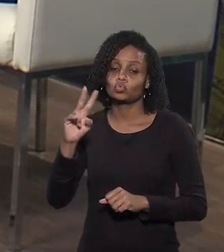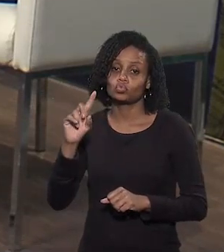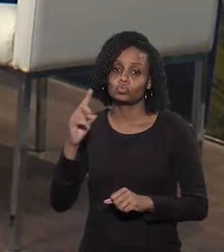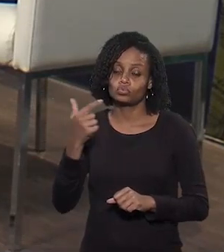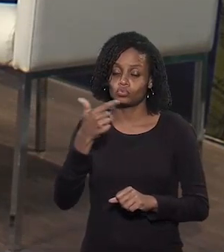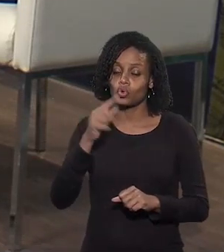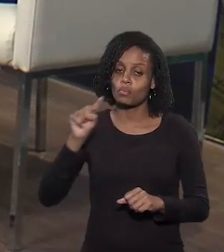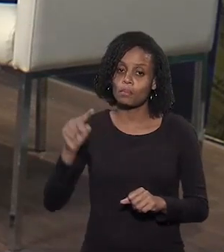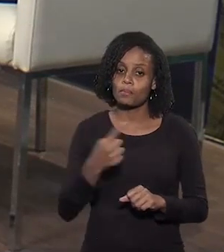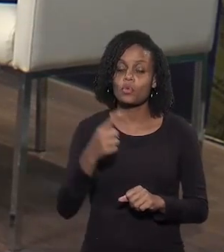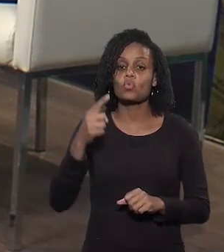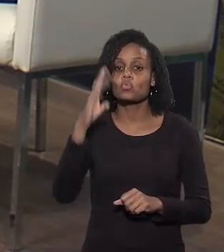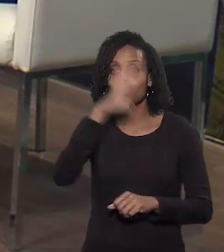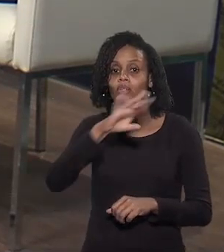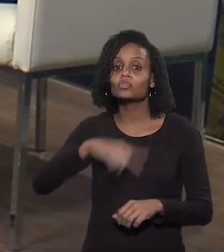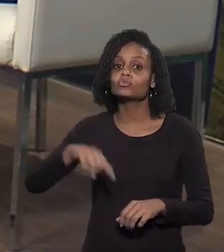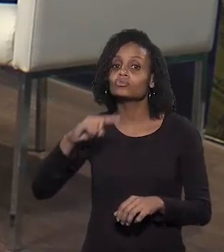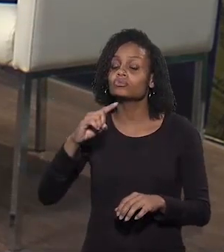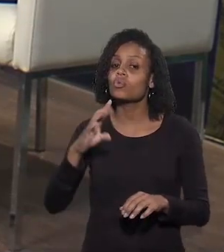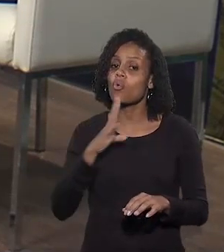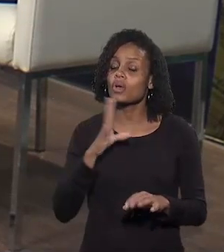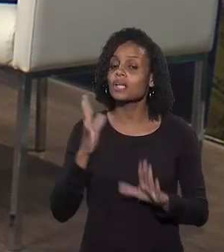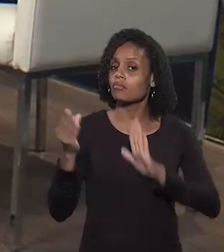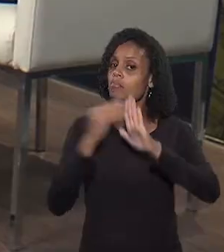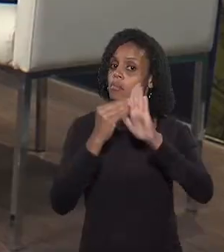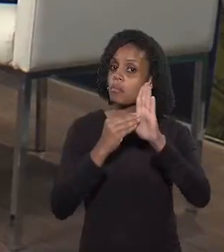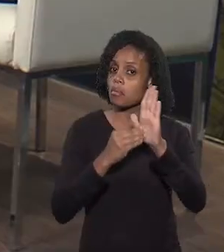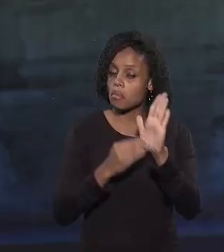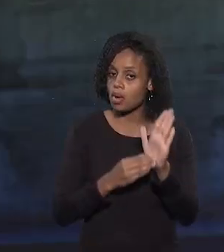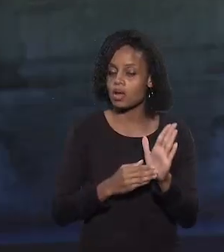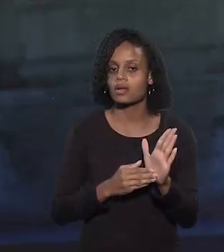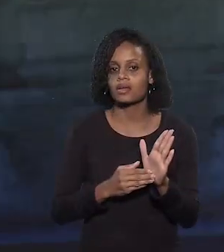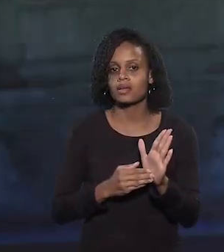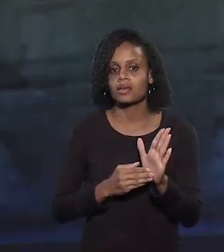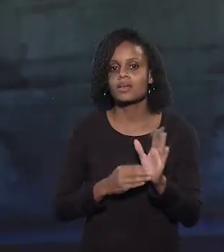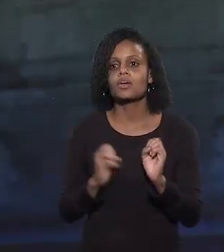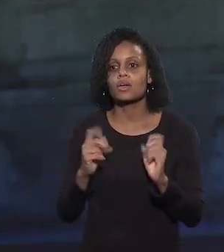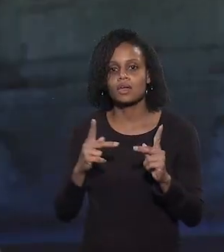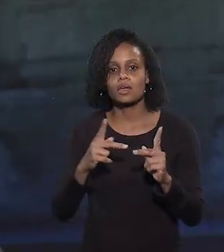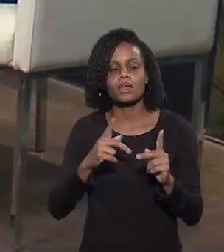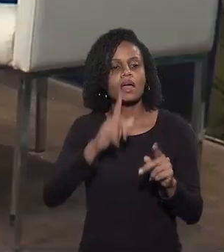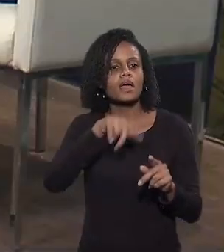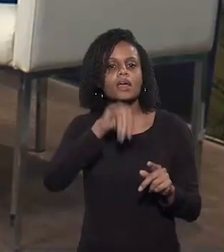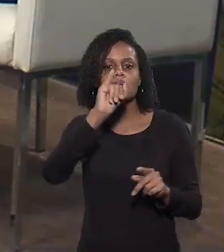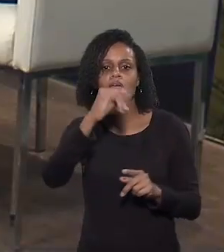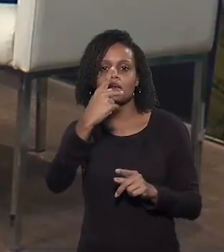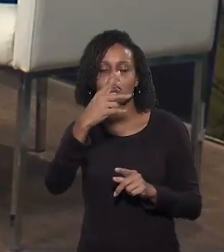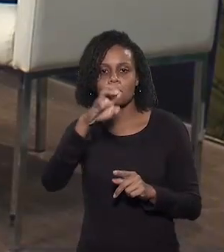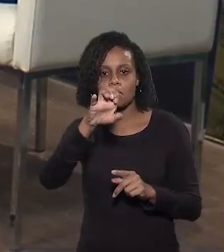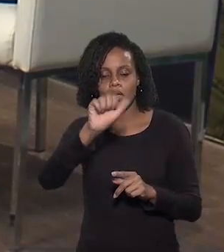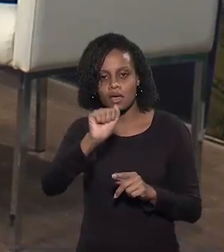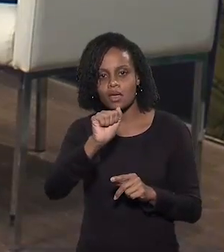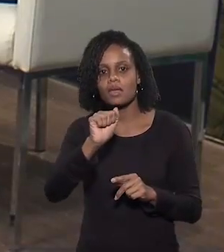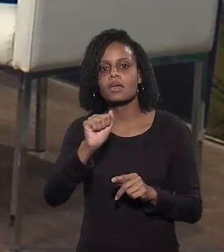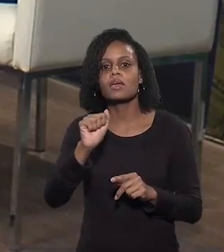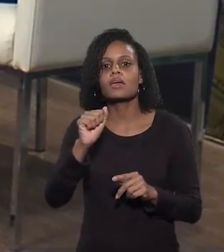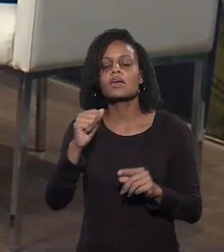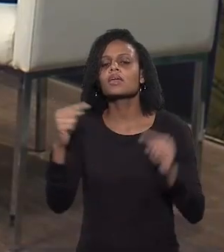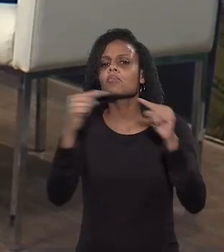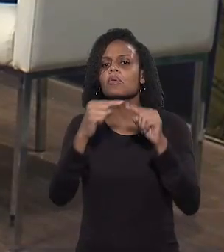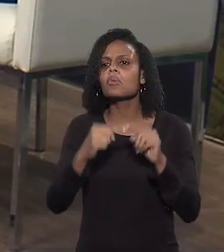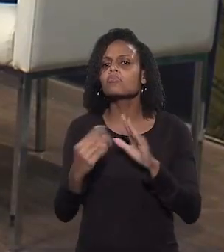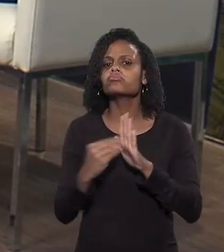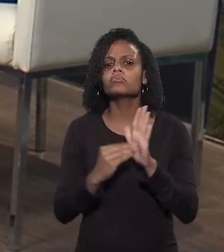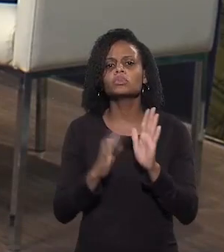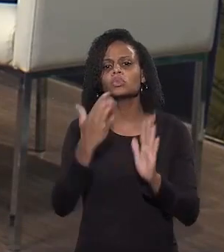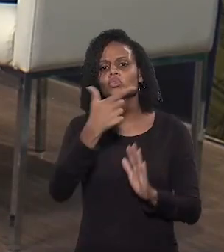gente conhece, que já se cadastraram, que já se apresentaram para o poder público. Sim, é um levantamento do IPEA, né? Que apontou mais ou menos 2.000.